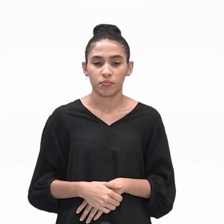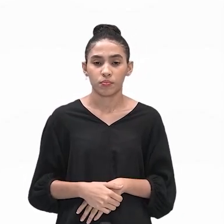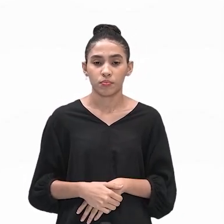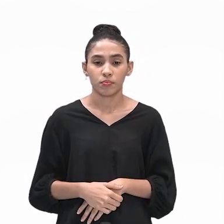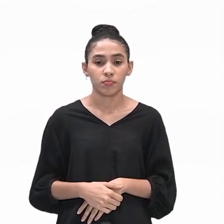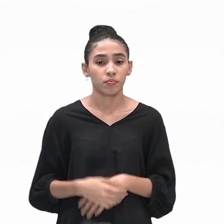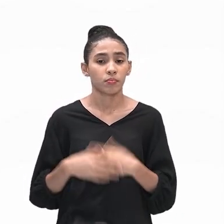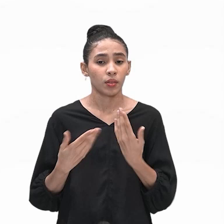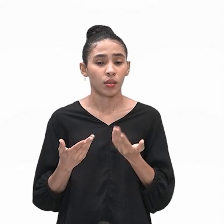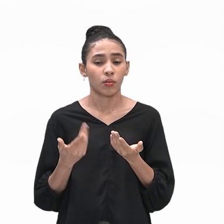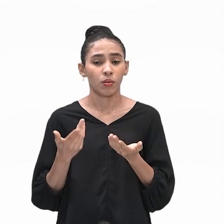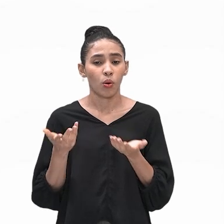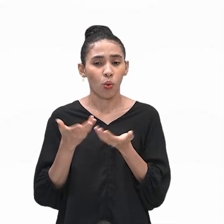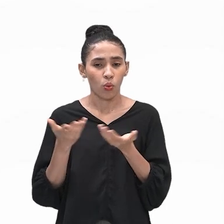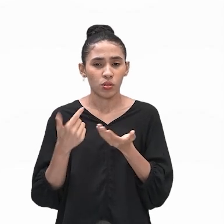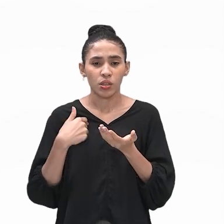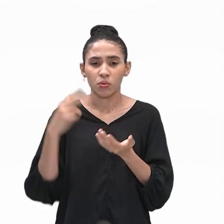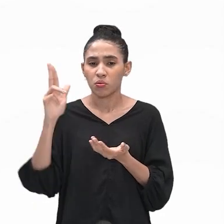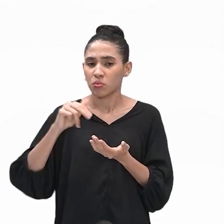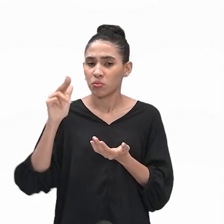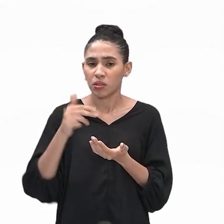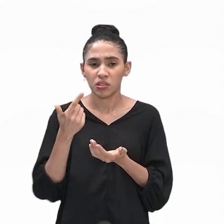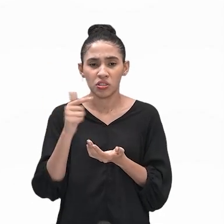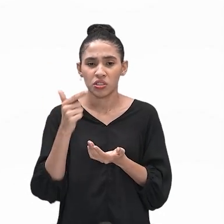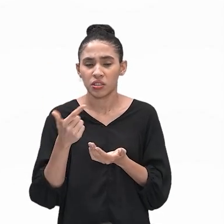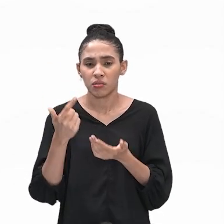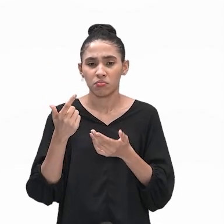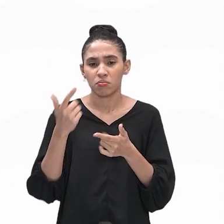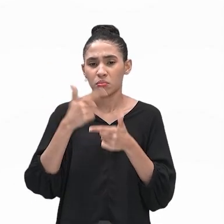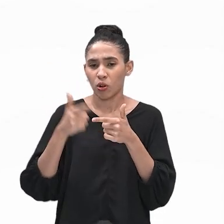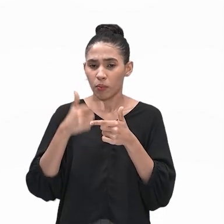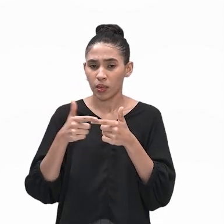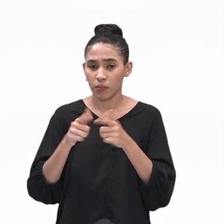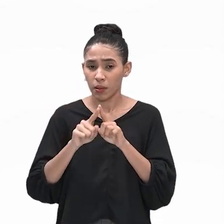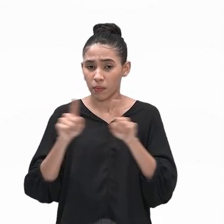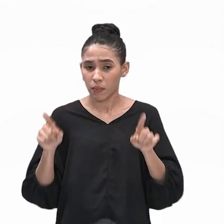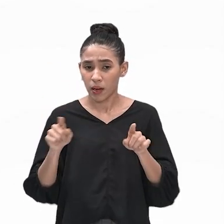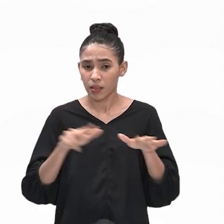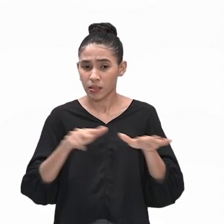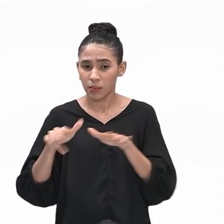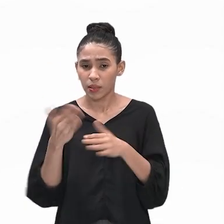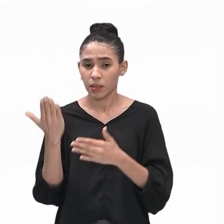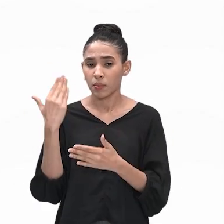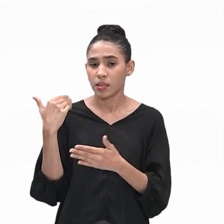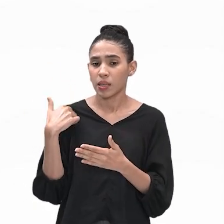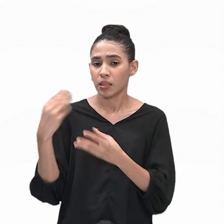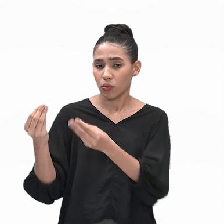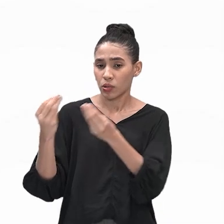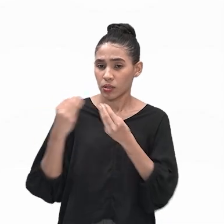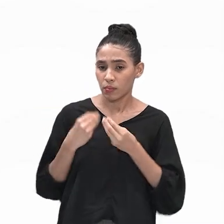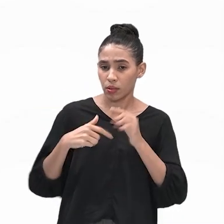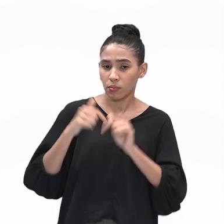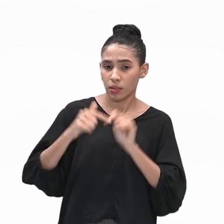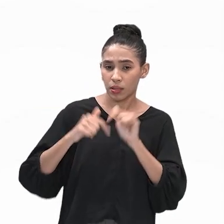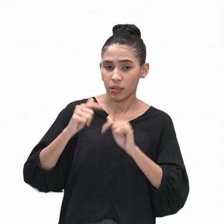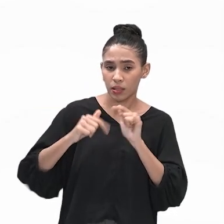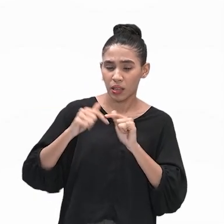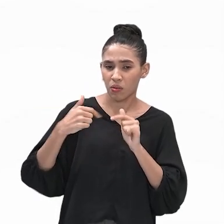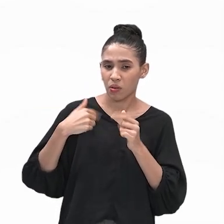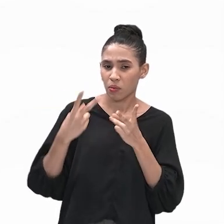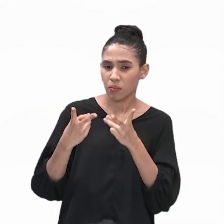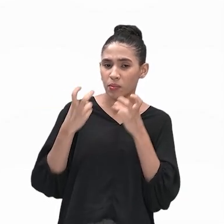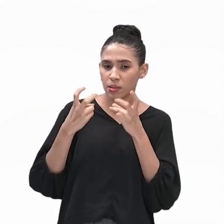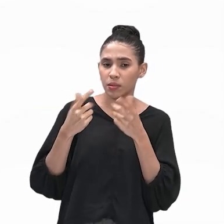Até o momento, eu nunca havia tido problemas. No entanto, na última semana, ao receber o produto mencionado, verifiquei